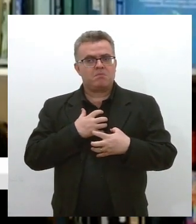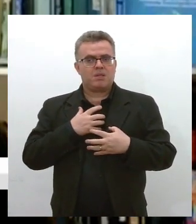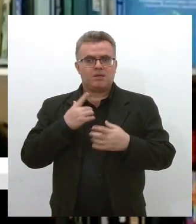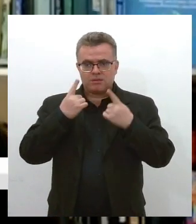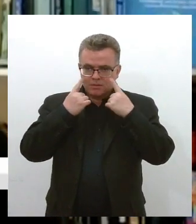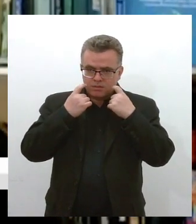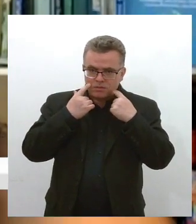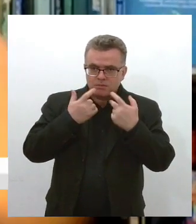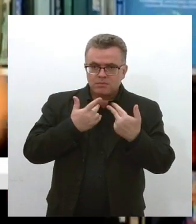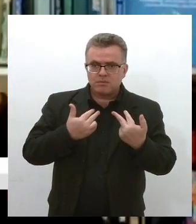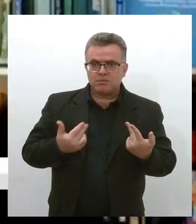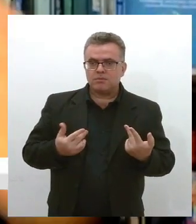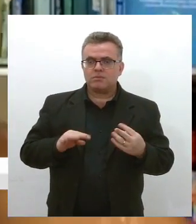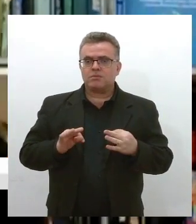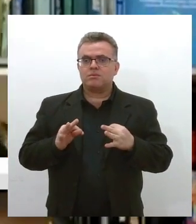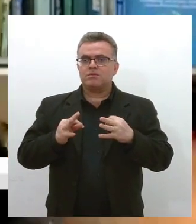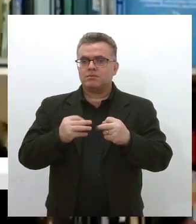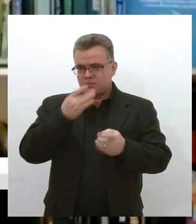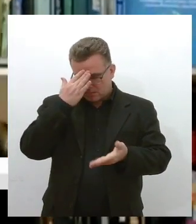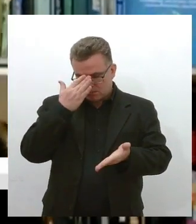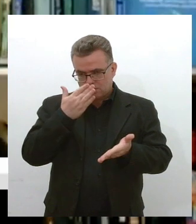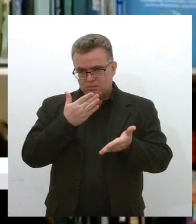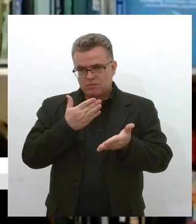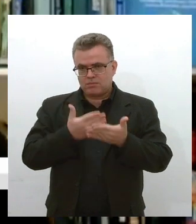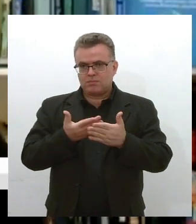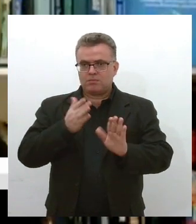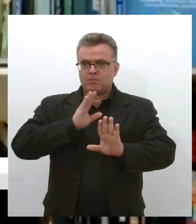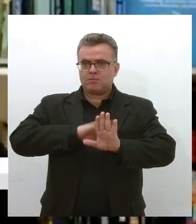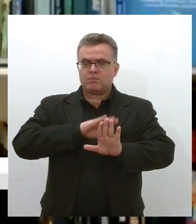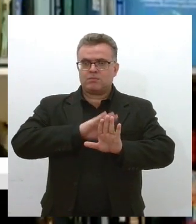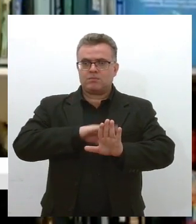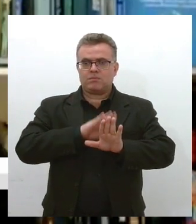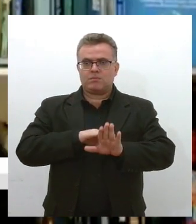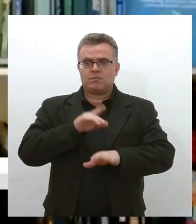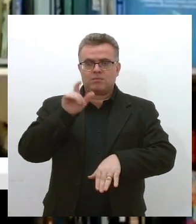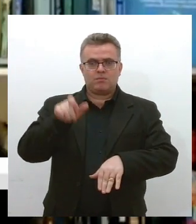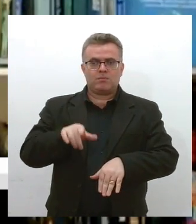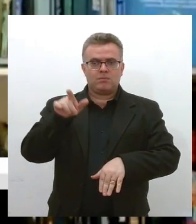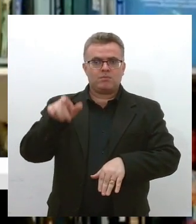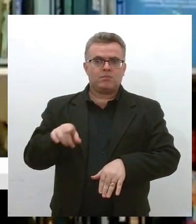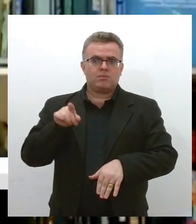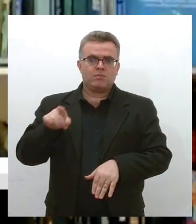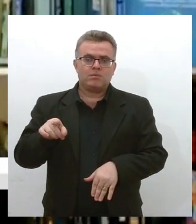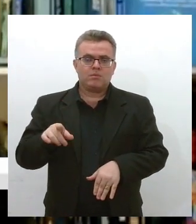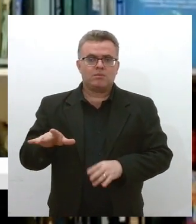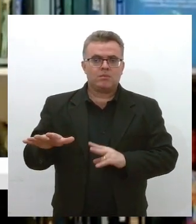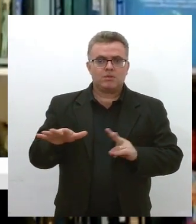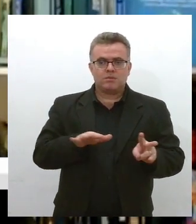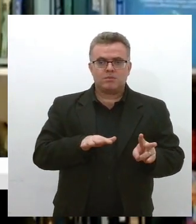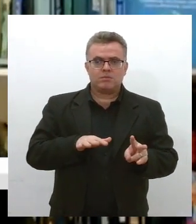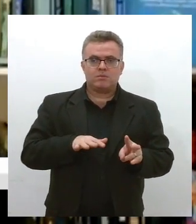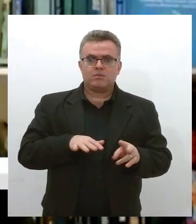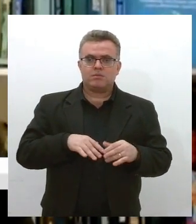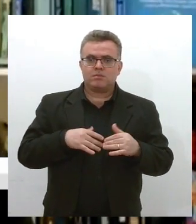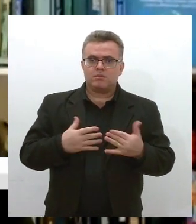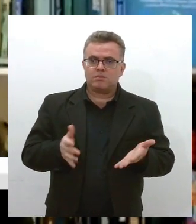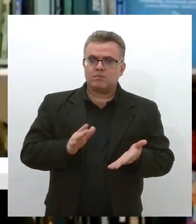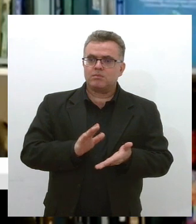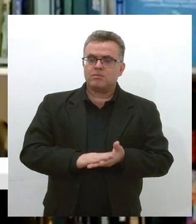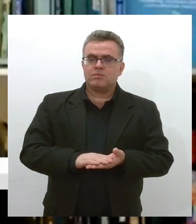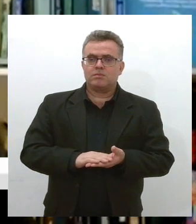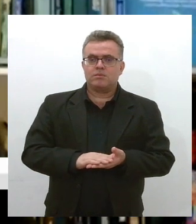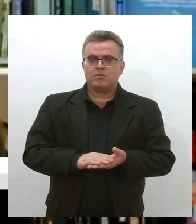Existe toda uma crença por trás dos atos que eles fazem ali durante aqueles dias, mas é uma